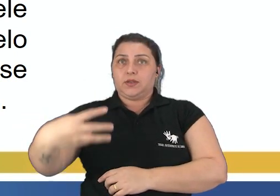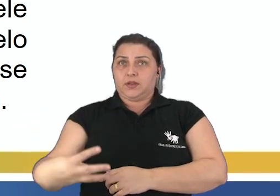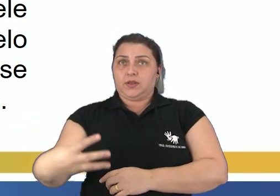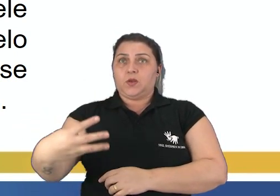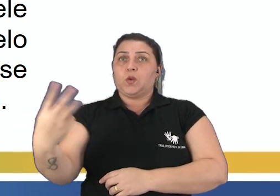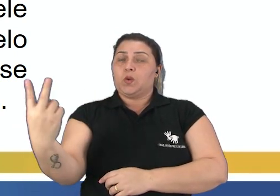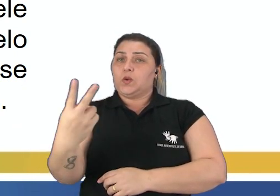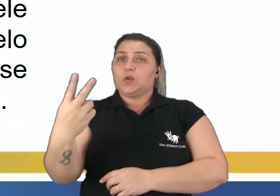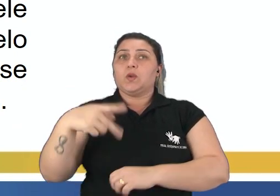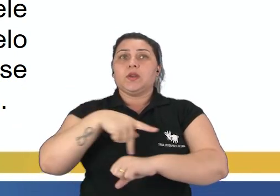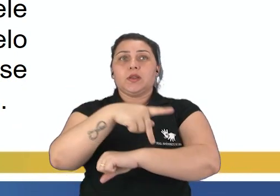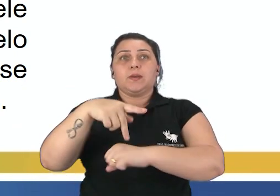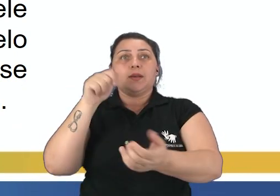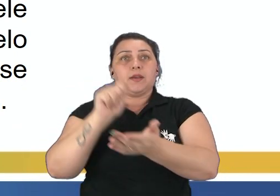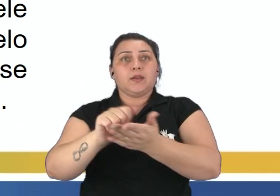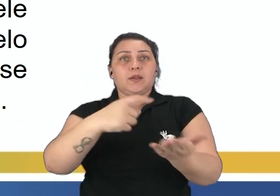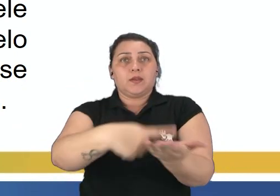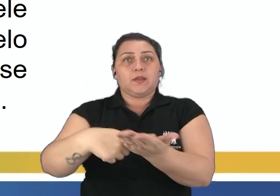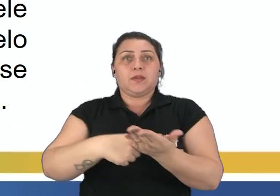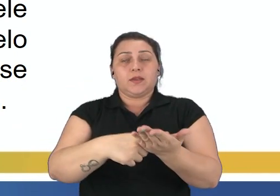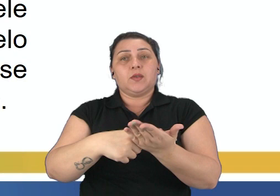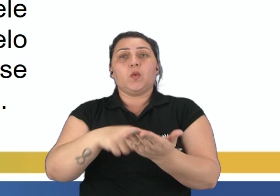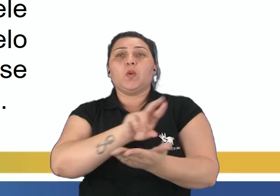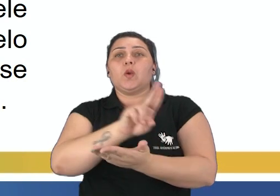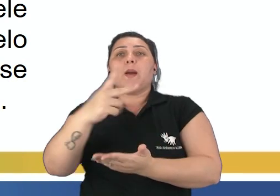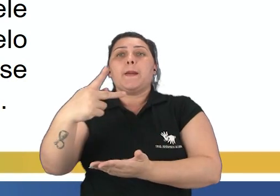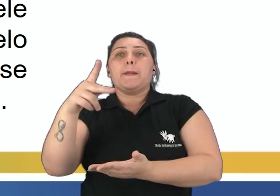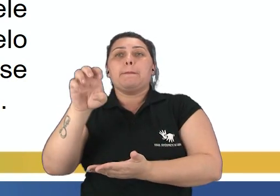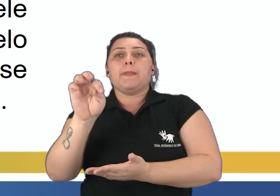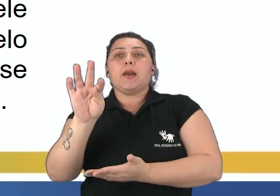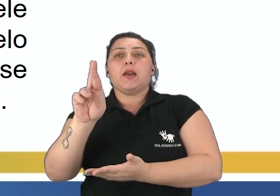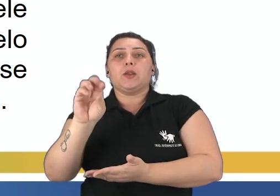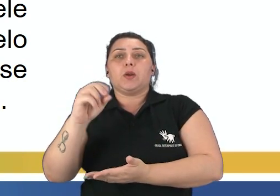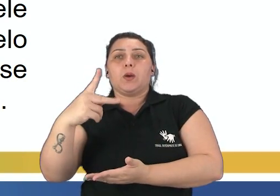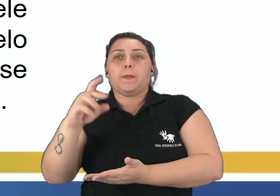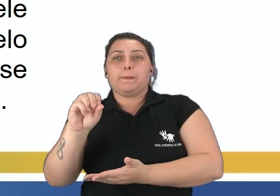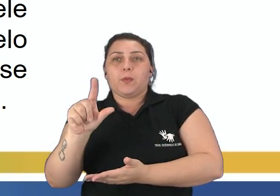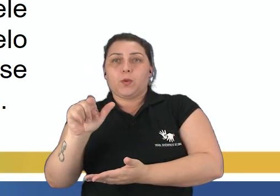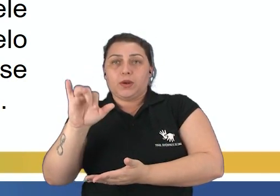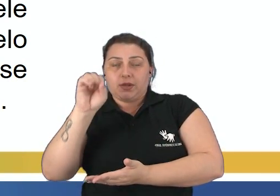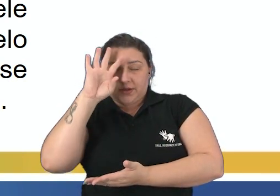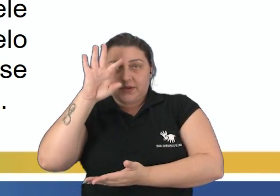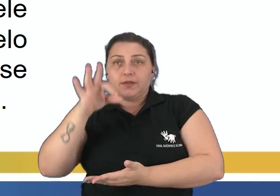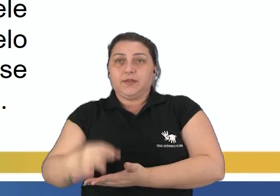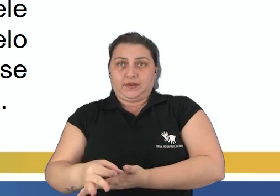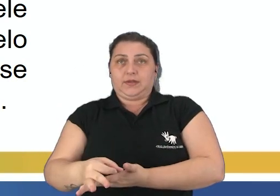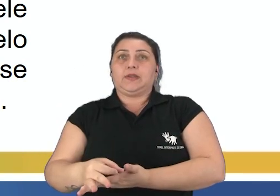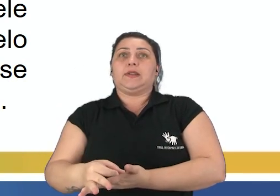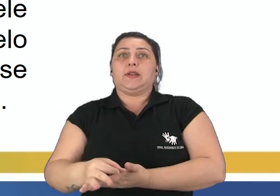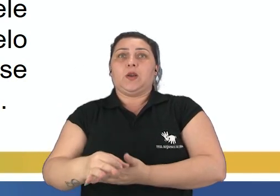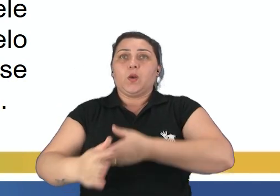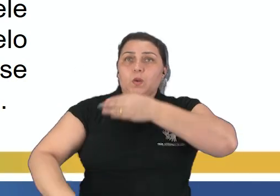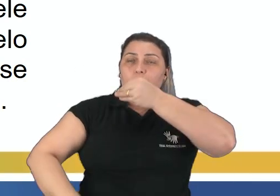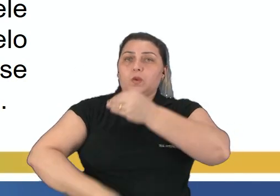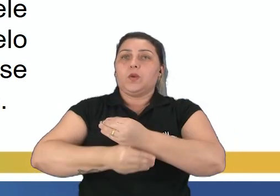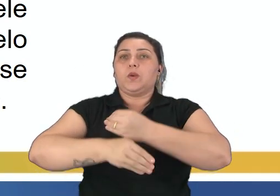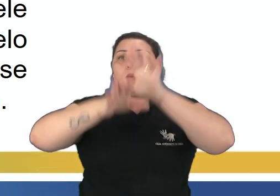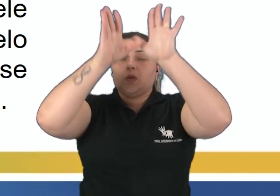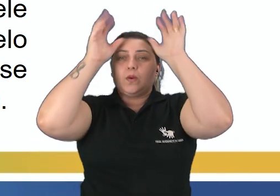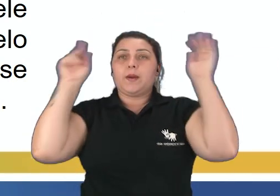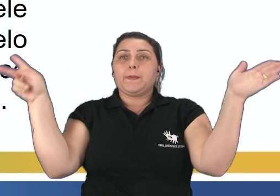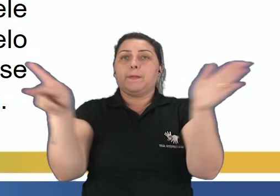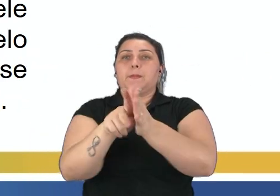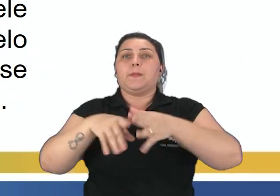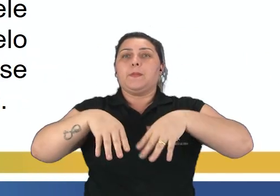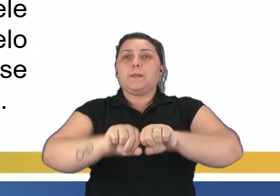1903, os dois países assinaram um tratado de Petrópolis, que definitivamente anexa o Acre ao